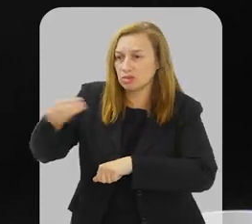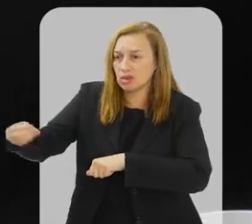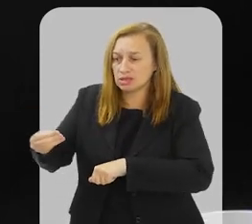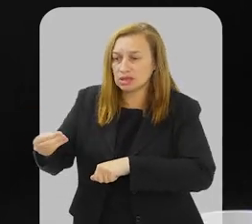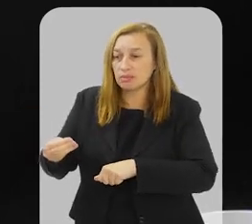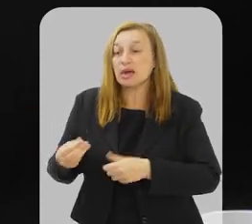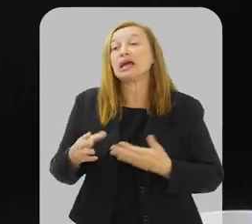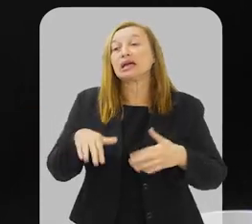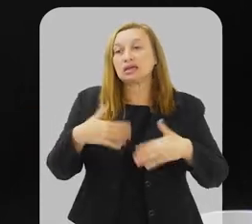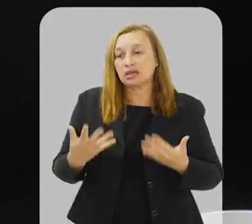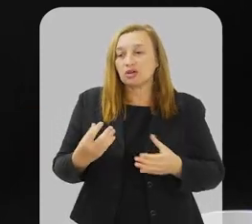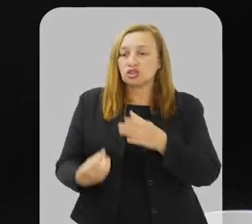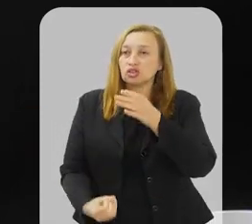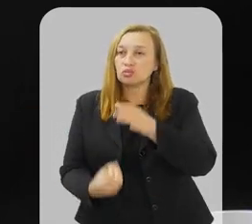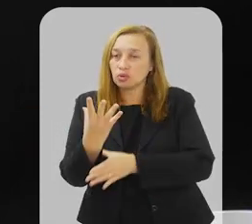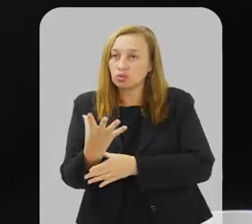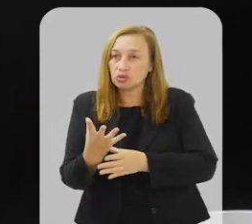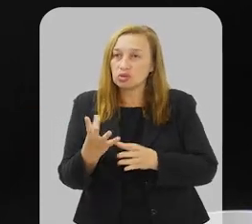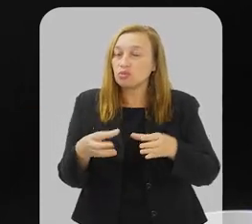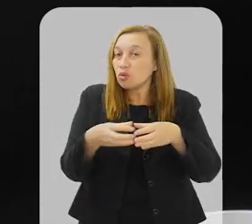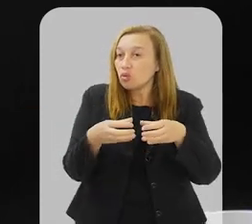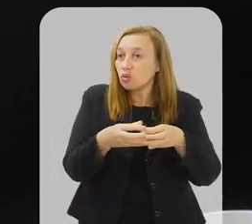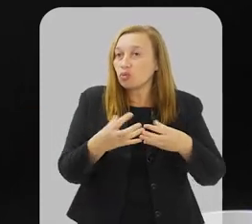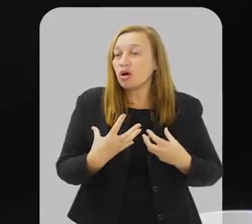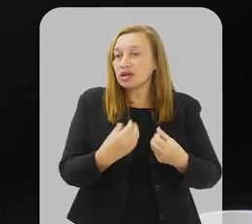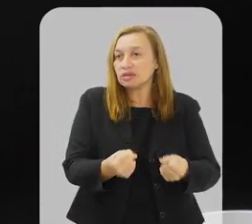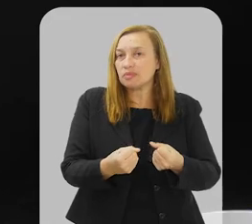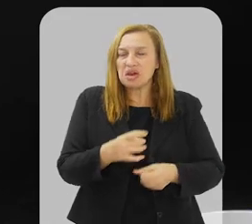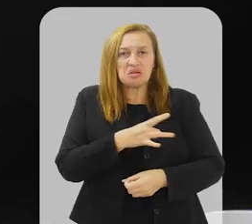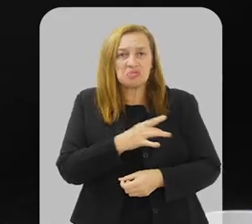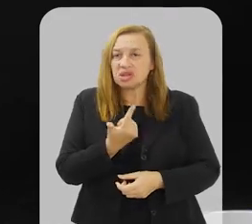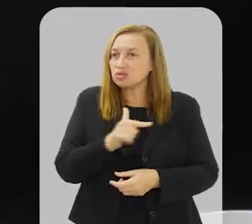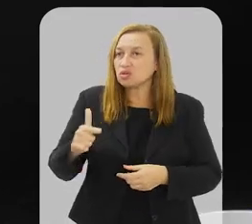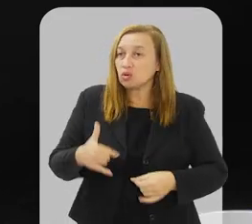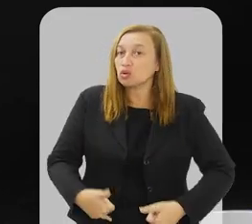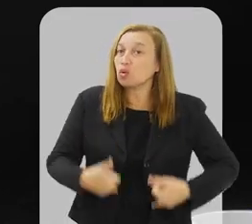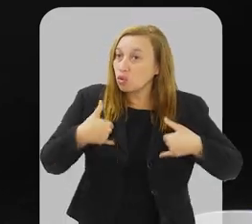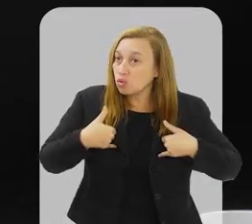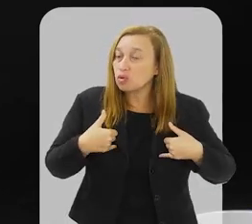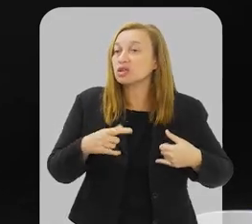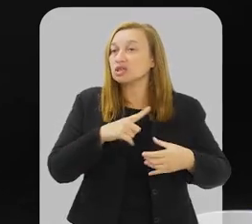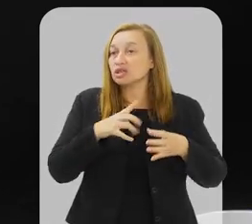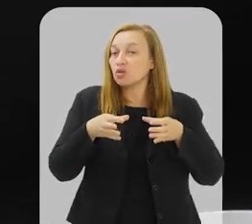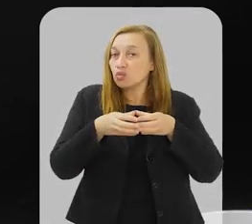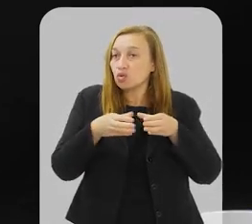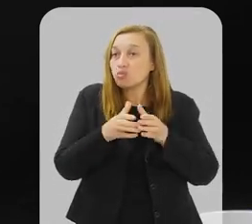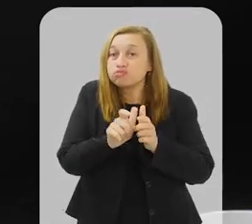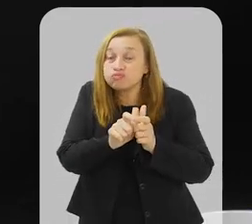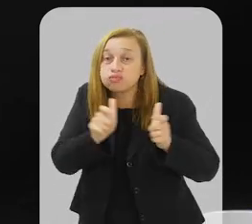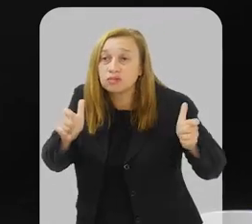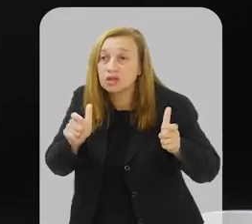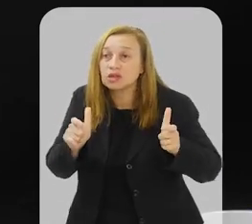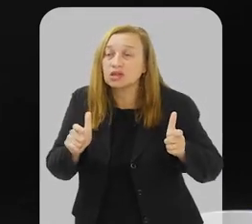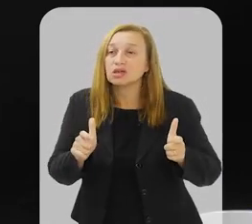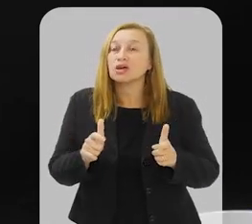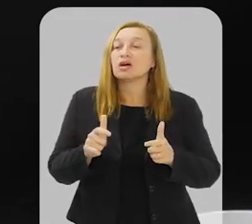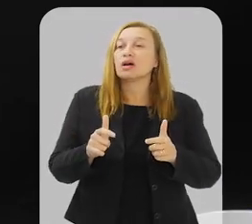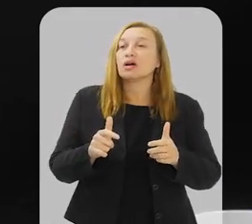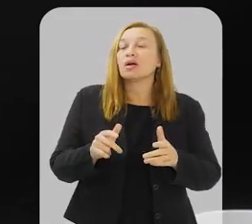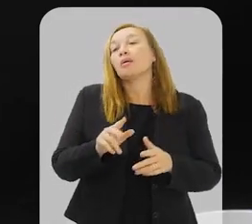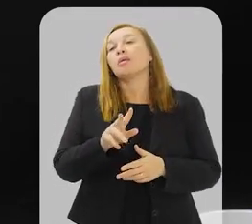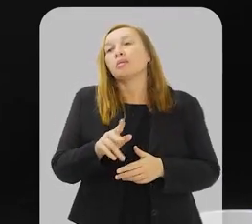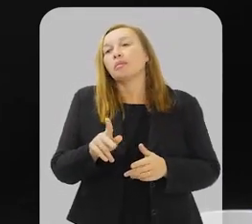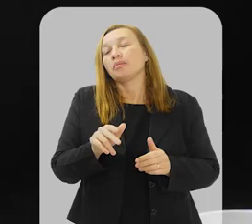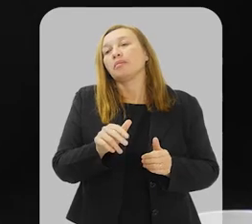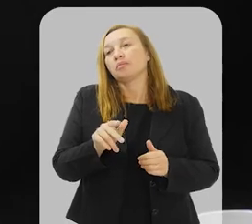nós somos muitos e a gente produziu para que todo mundo possa receber eu não tenho medo disso e eu fao eu tenho muito orgulho de de ter uma equipe grande de